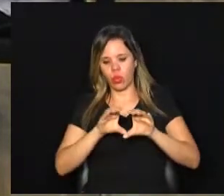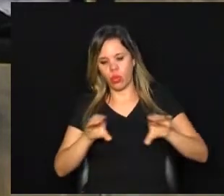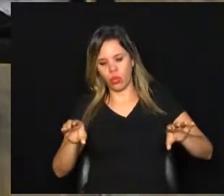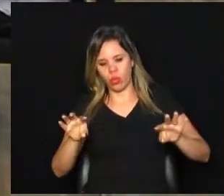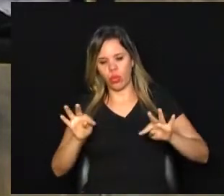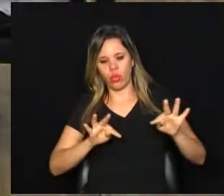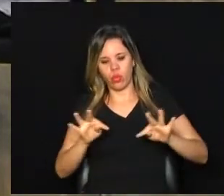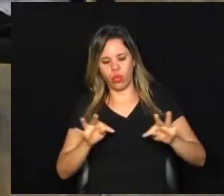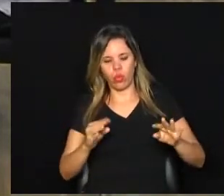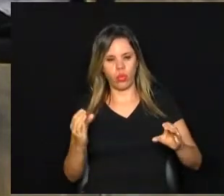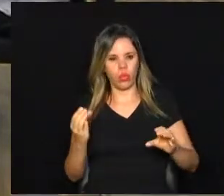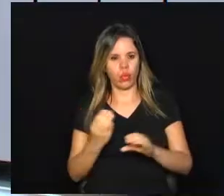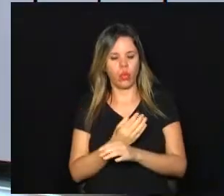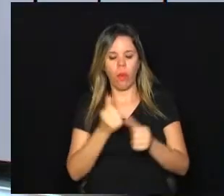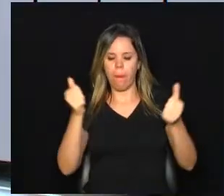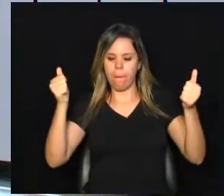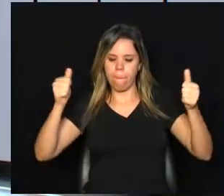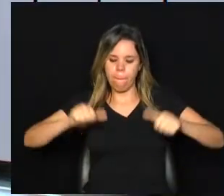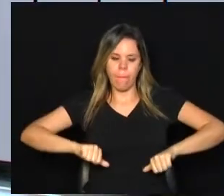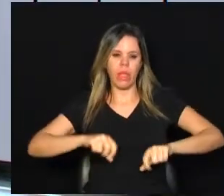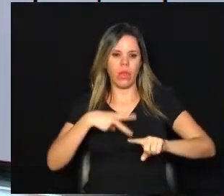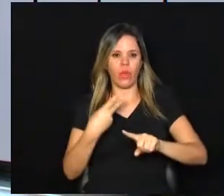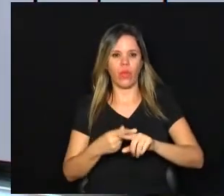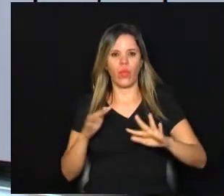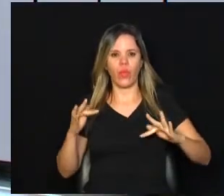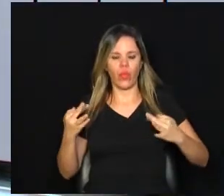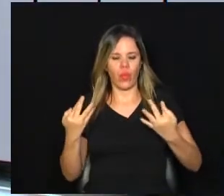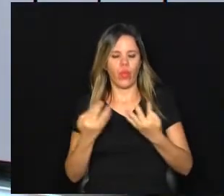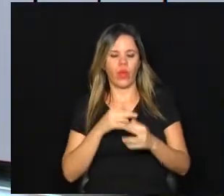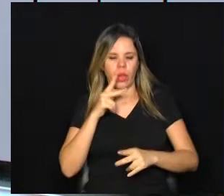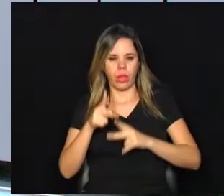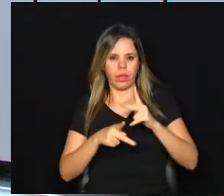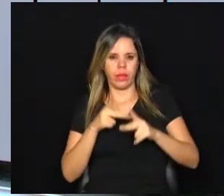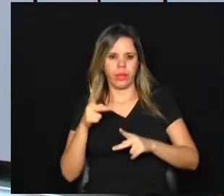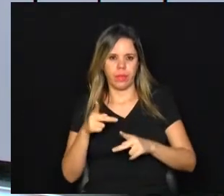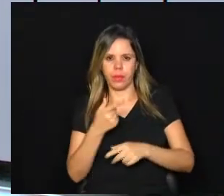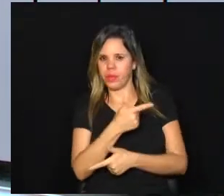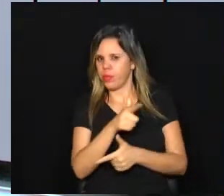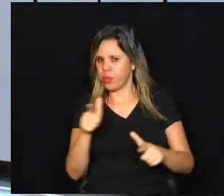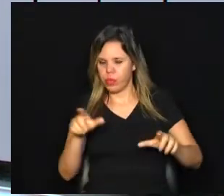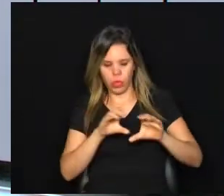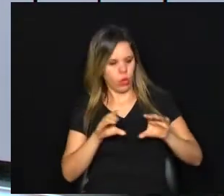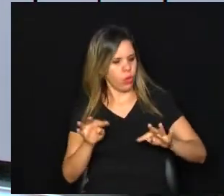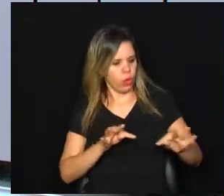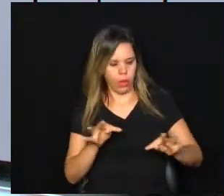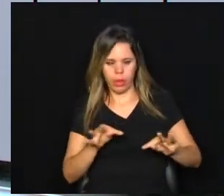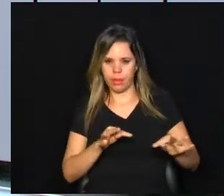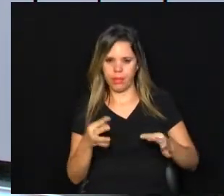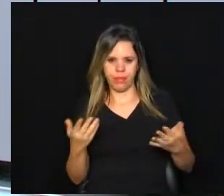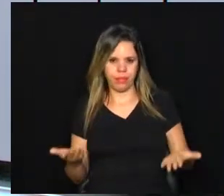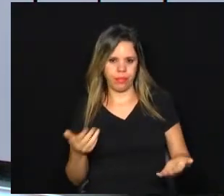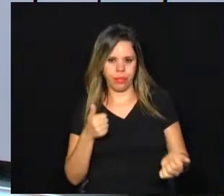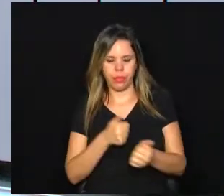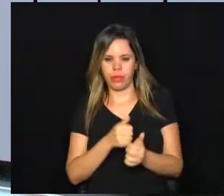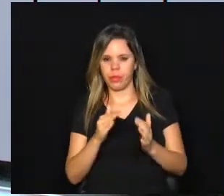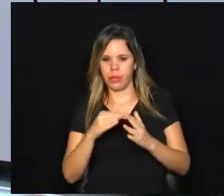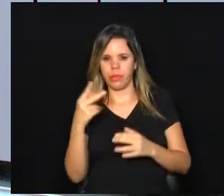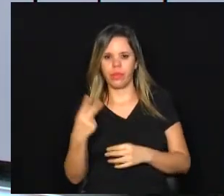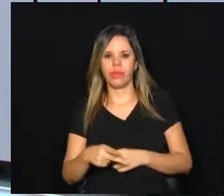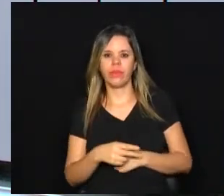pior ainda, né? Eu acho que o indicador de famílias ou de população que não tem esgoto tratado próximo da sua